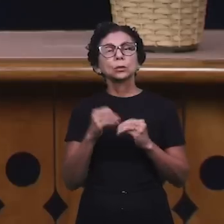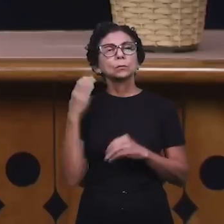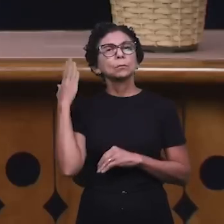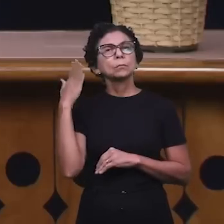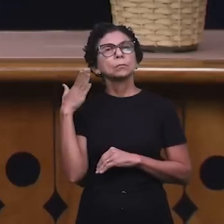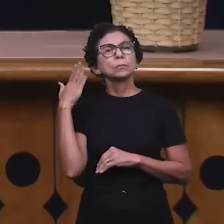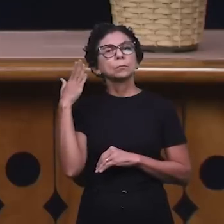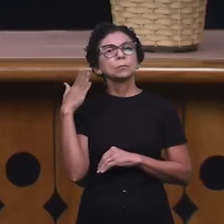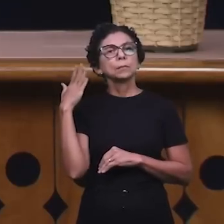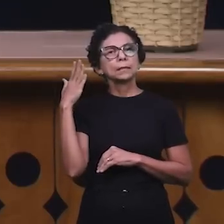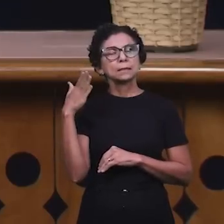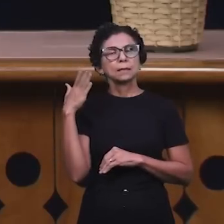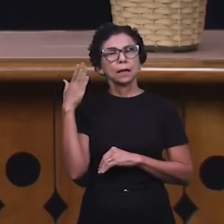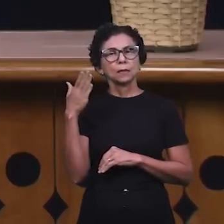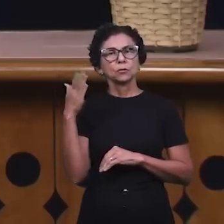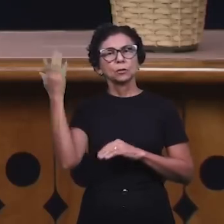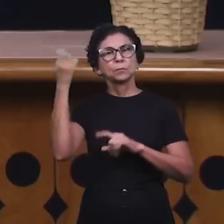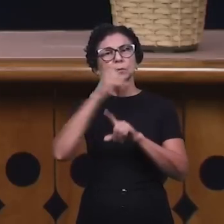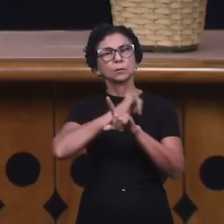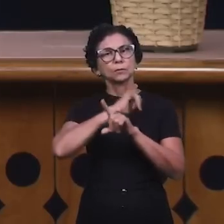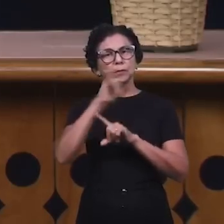dizia respeito à sua volta.